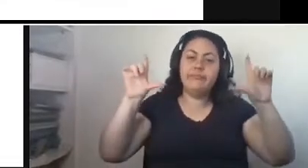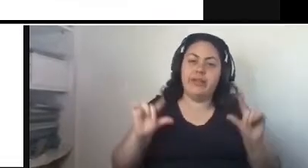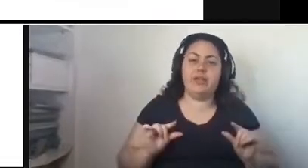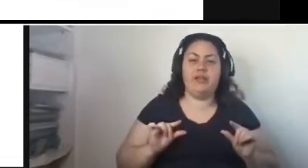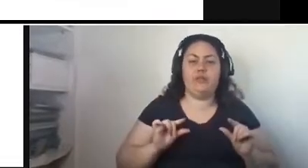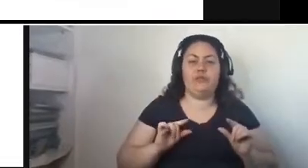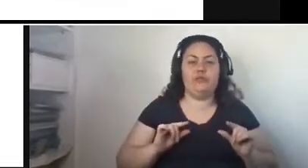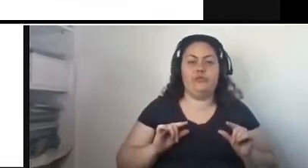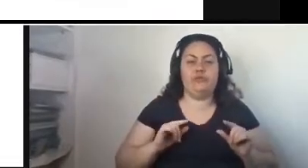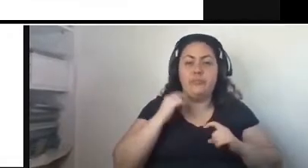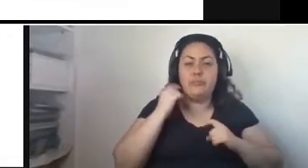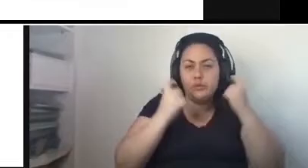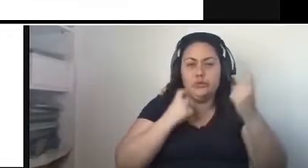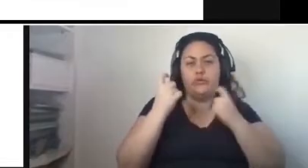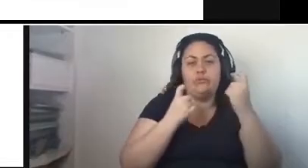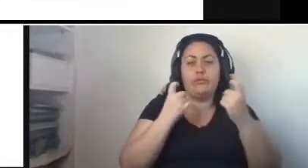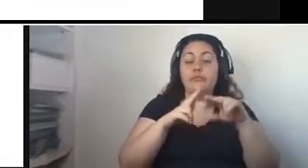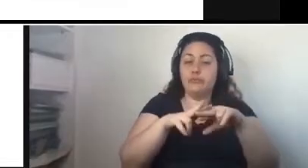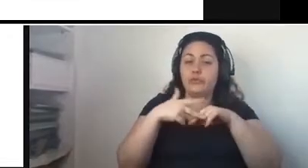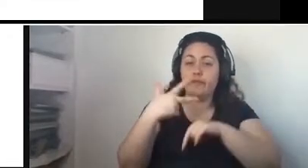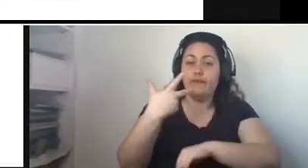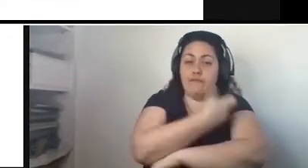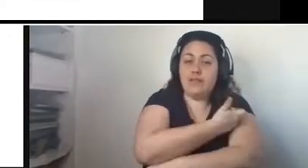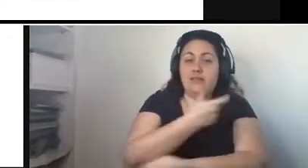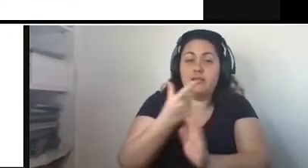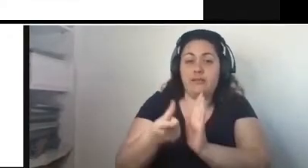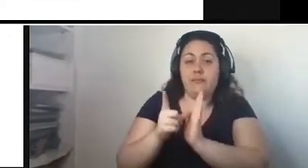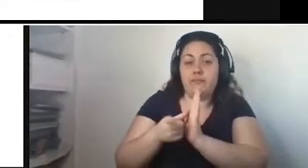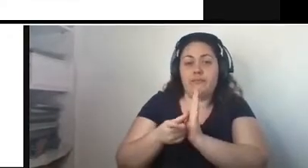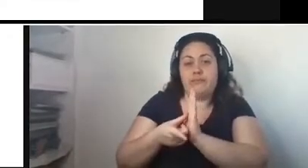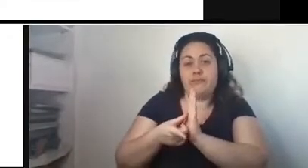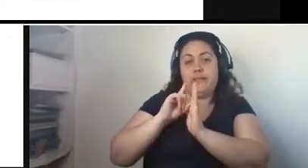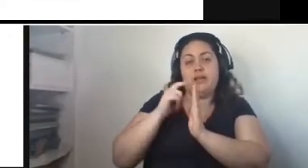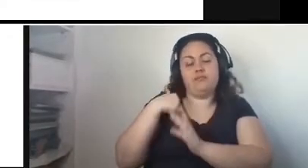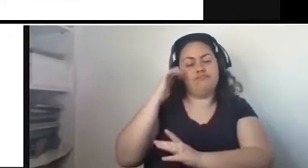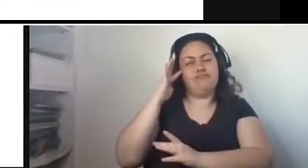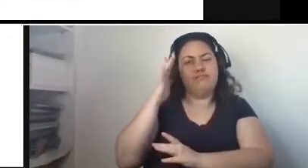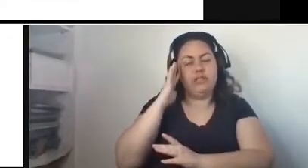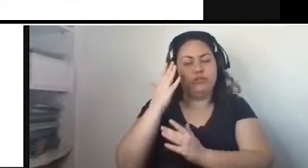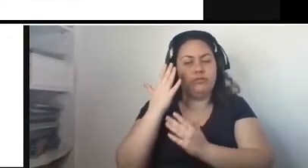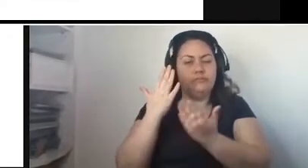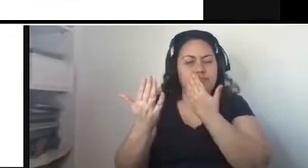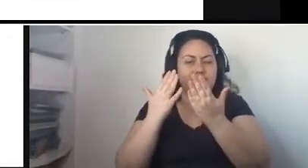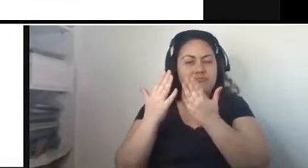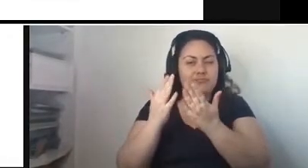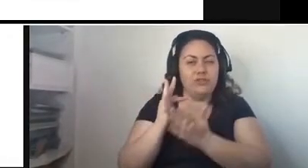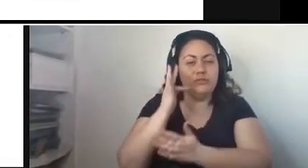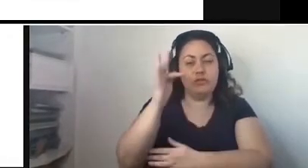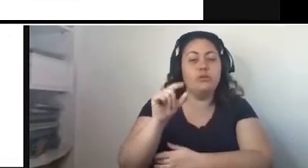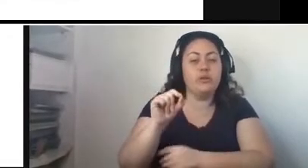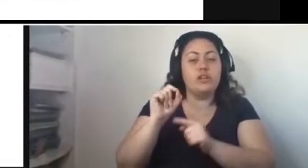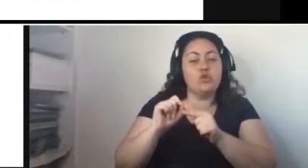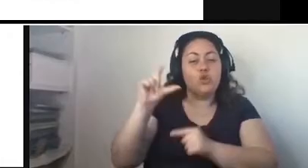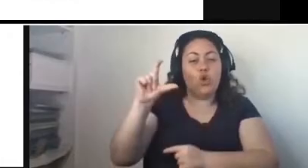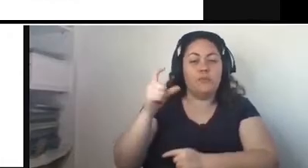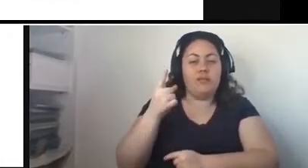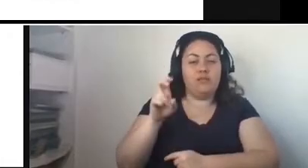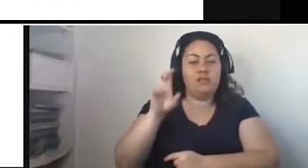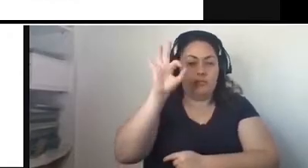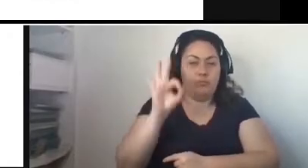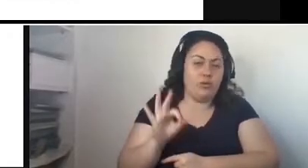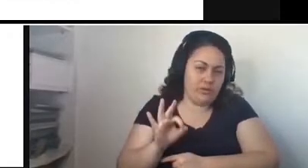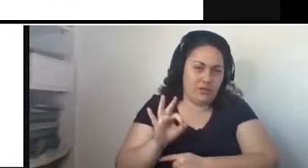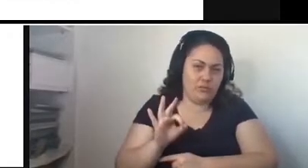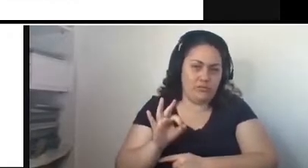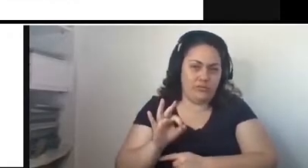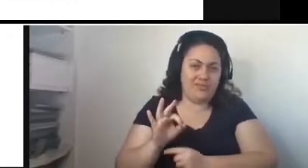essa incidência pré-vacina vai subir, eu fiz aqui uma possibilidade até conservadora, para 15%. Isso significa